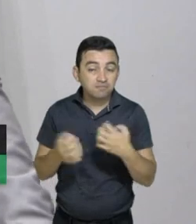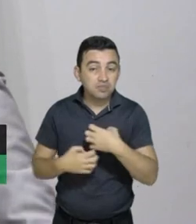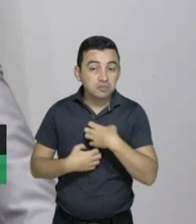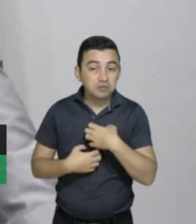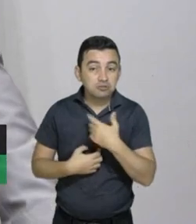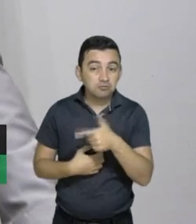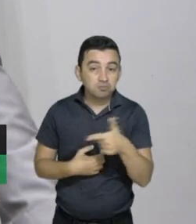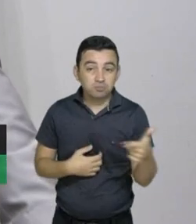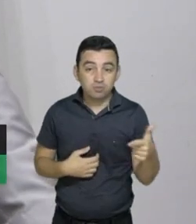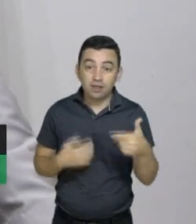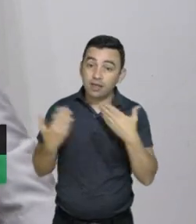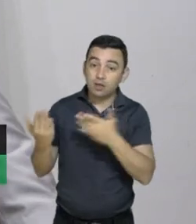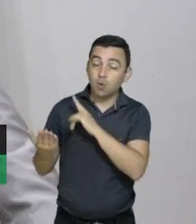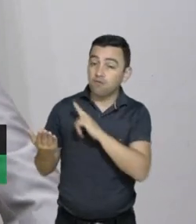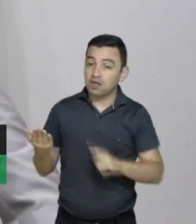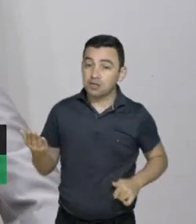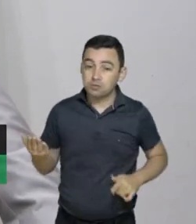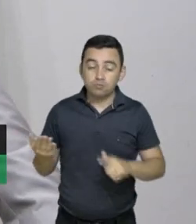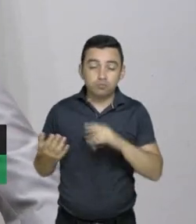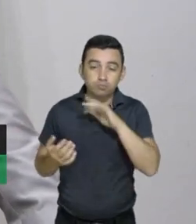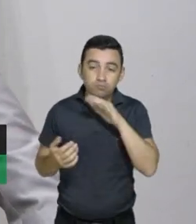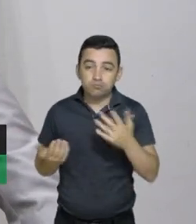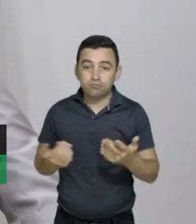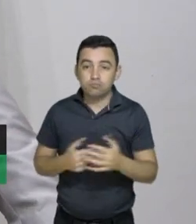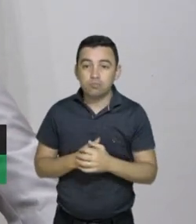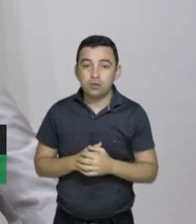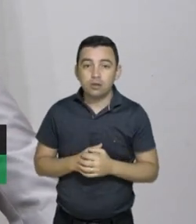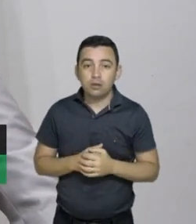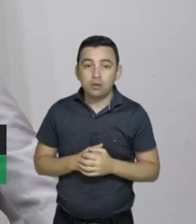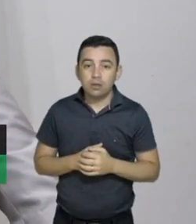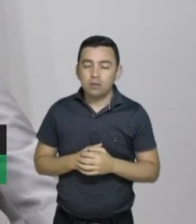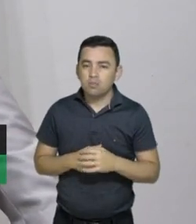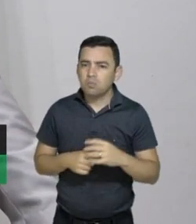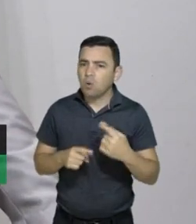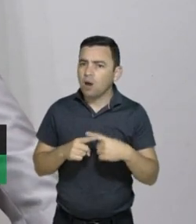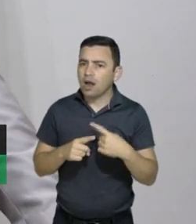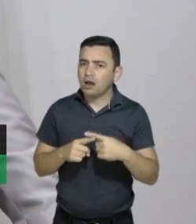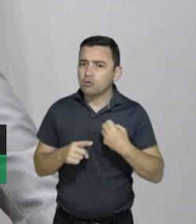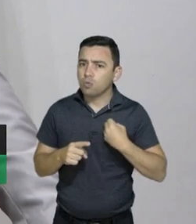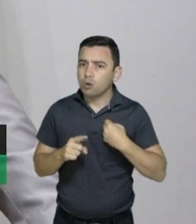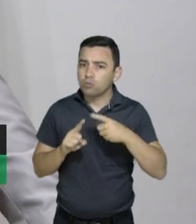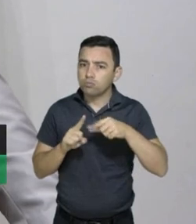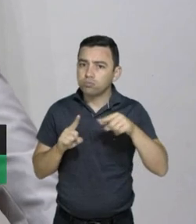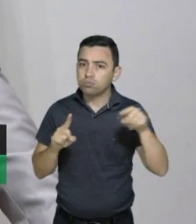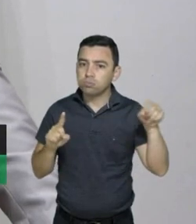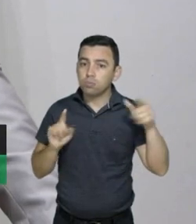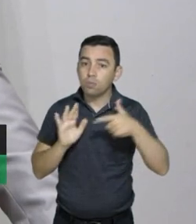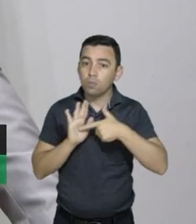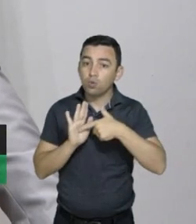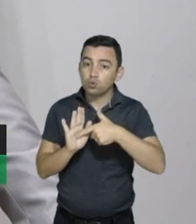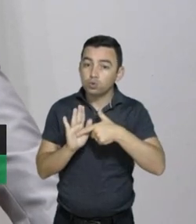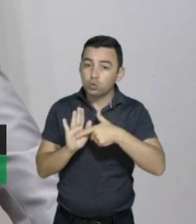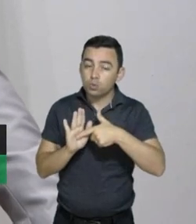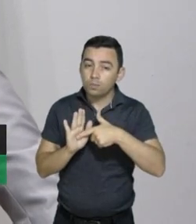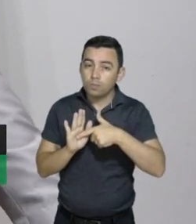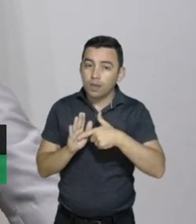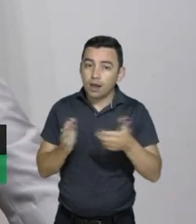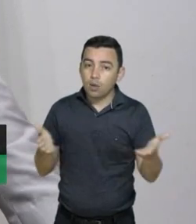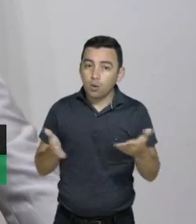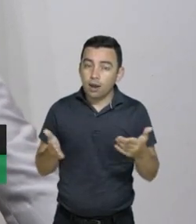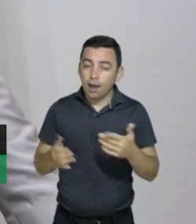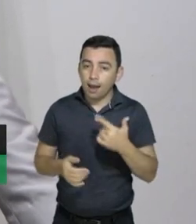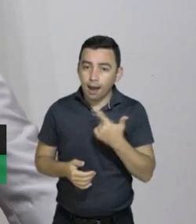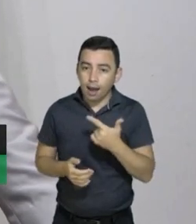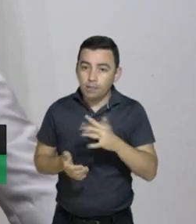dado por esse desgoverno porque já me chegaram números de que supera se o número de armas